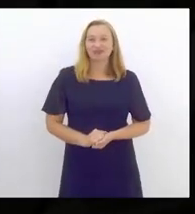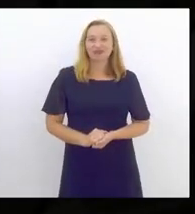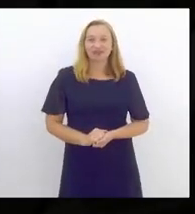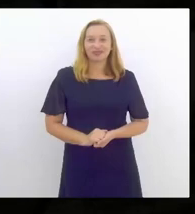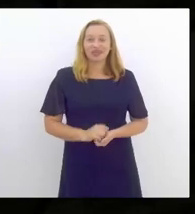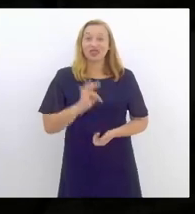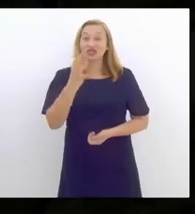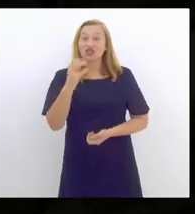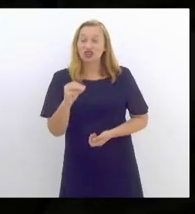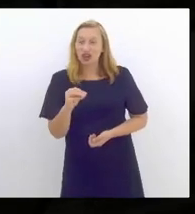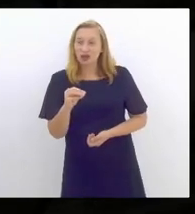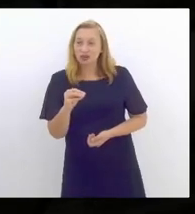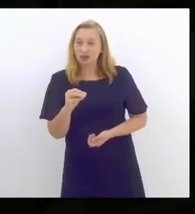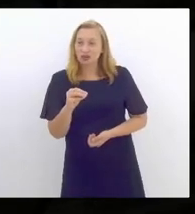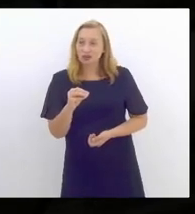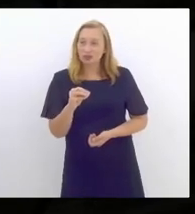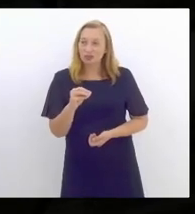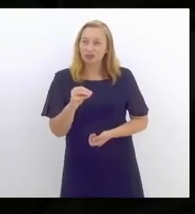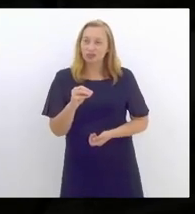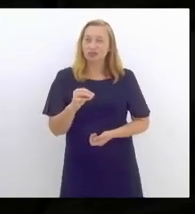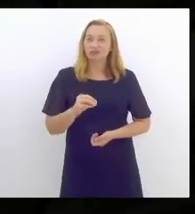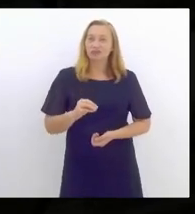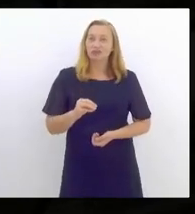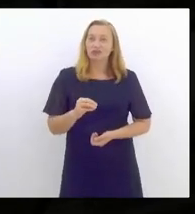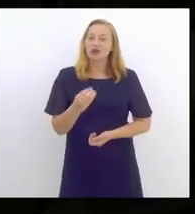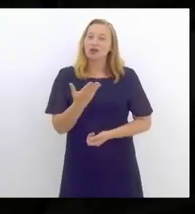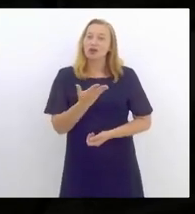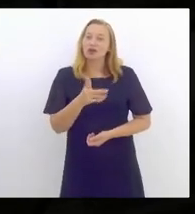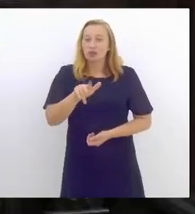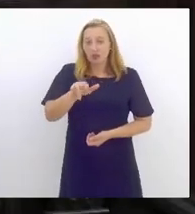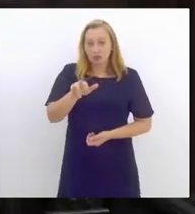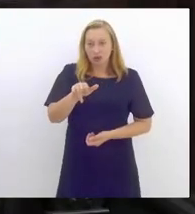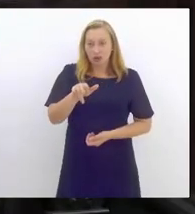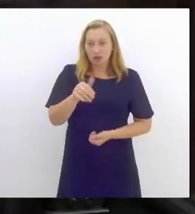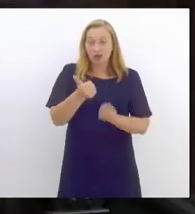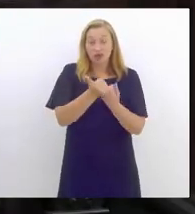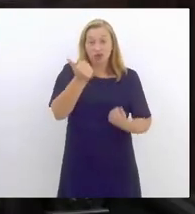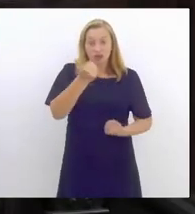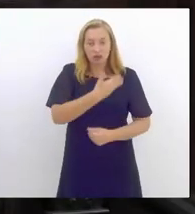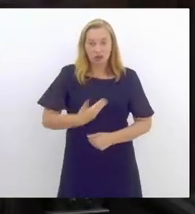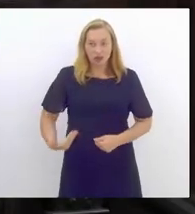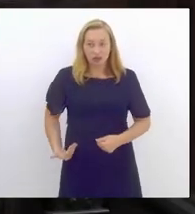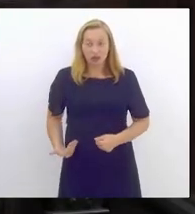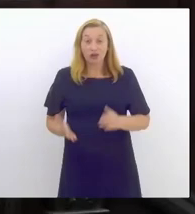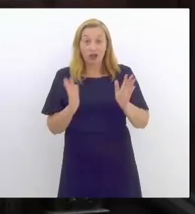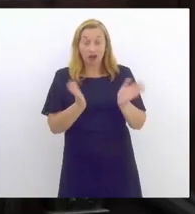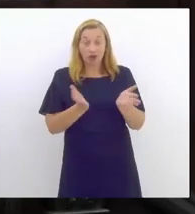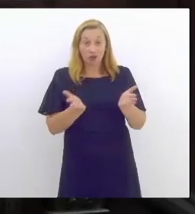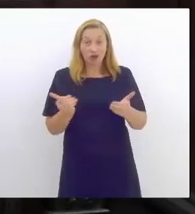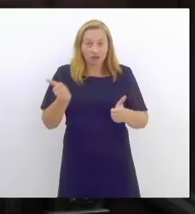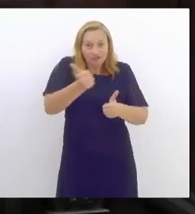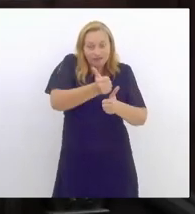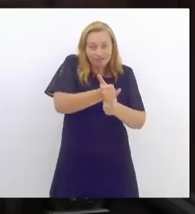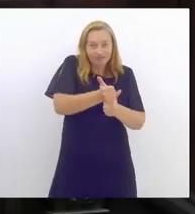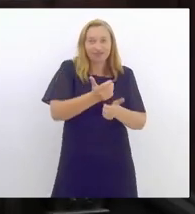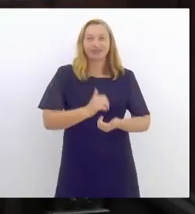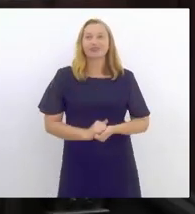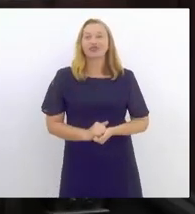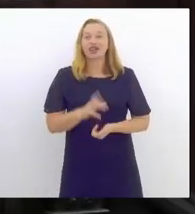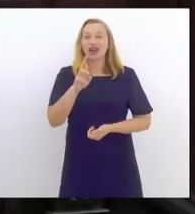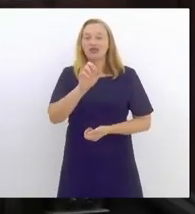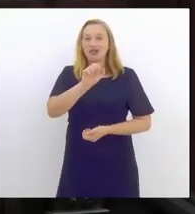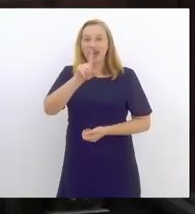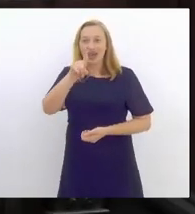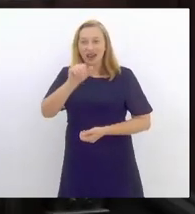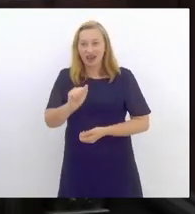Tiago Pampolha, meu querido irmão, vice-governador agora empossado, a Rafaela